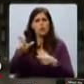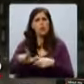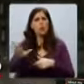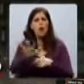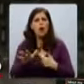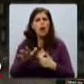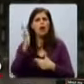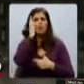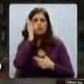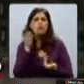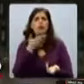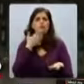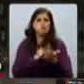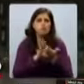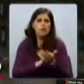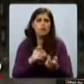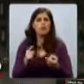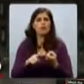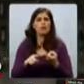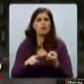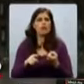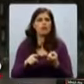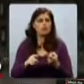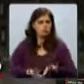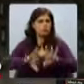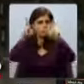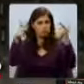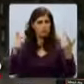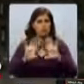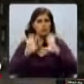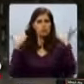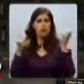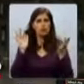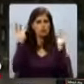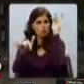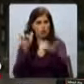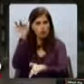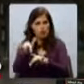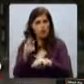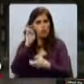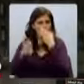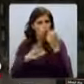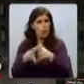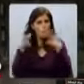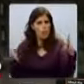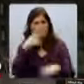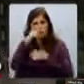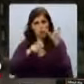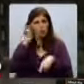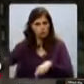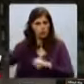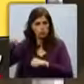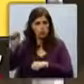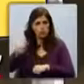de alojamento, restauração, acho que houve um impacto bastante generalizado. Mais procura, sem dúvida alguma. Nós, no nosso caso concreto, temos